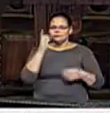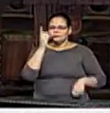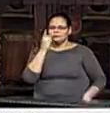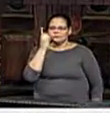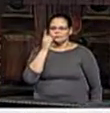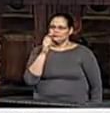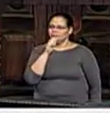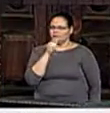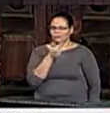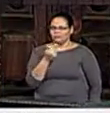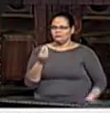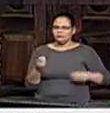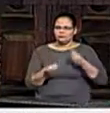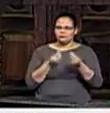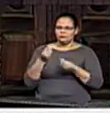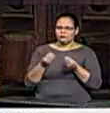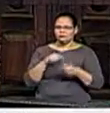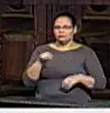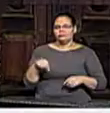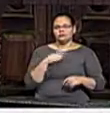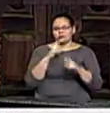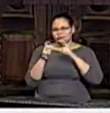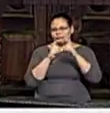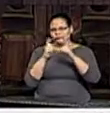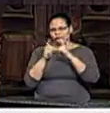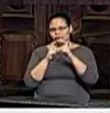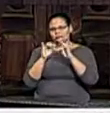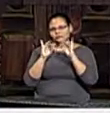como nós discutirmos o fim